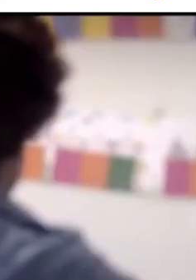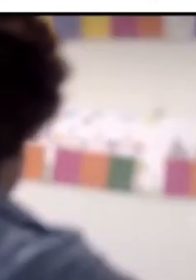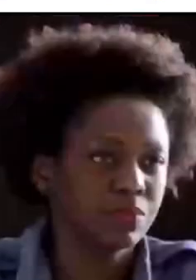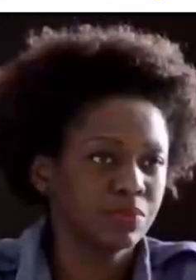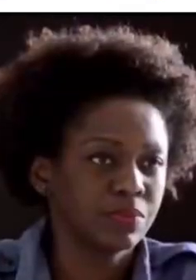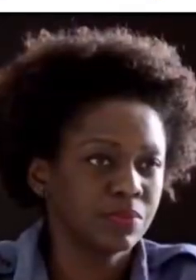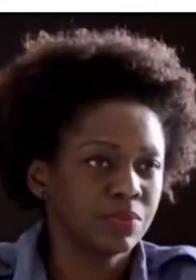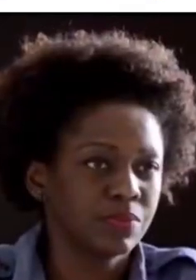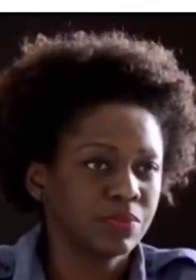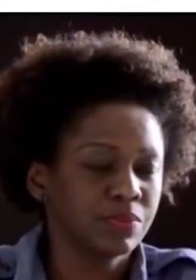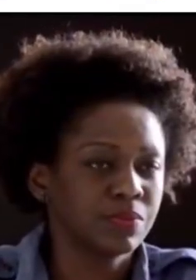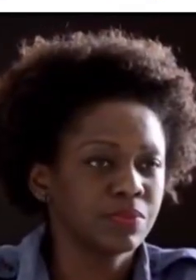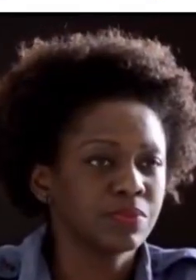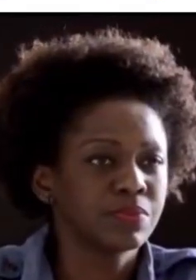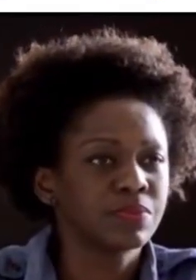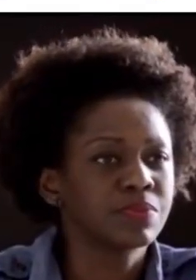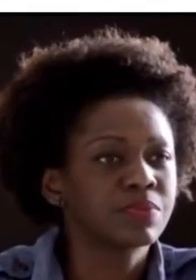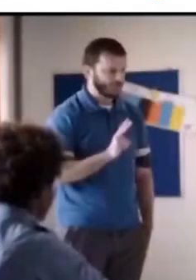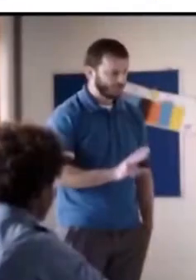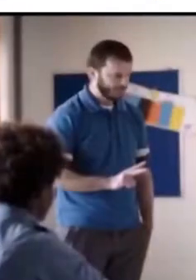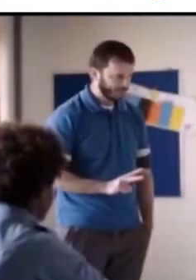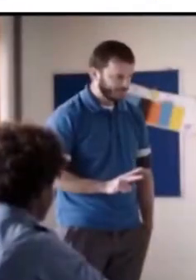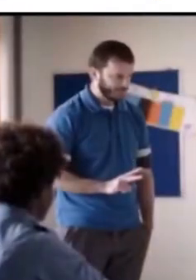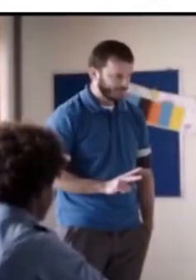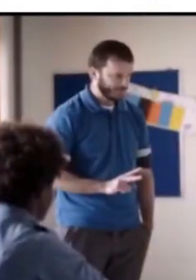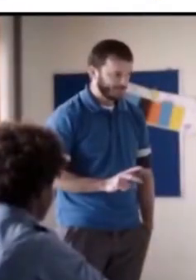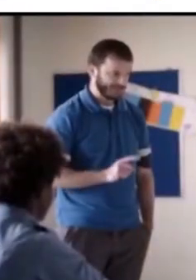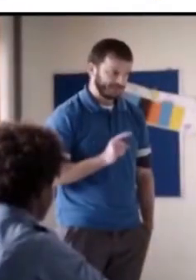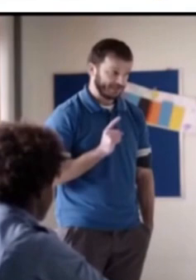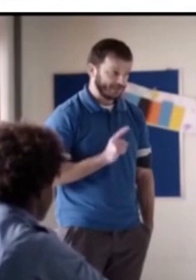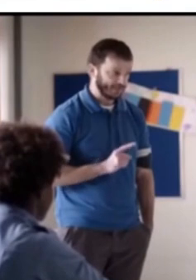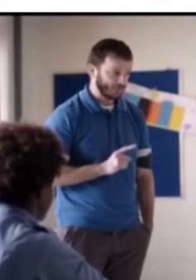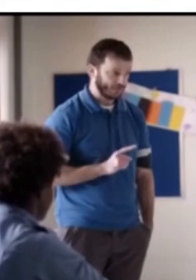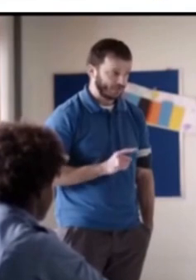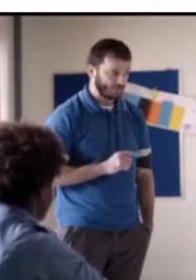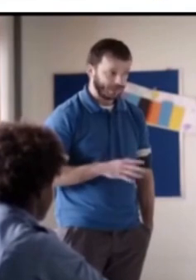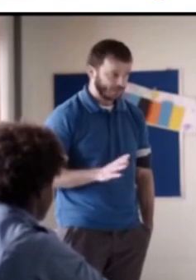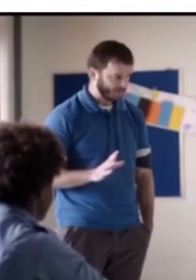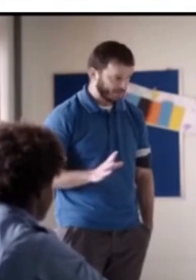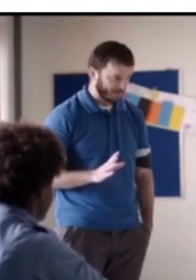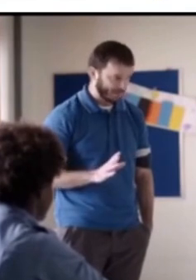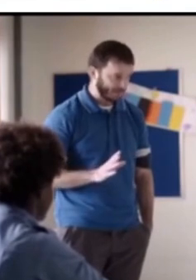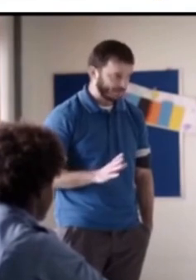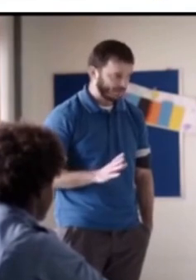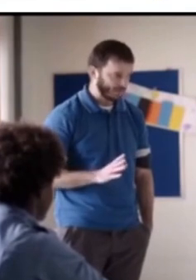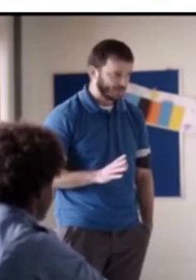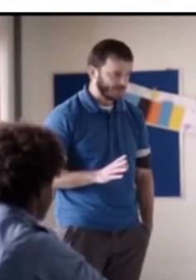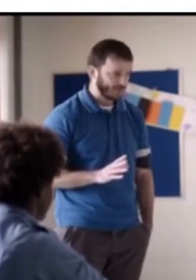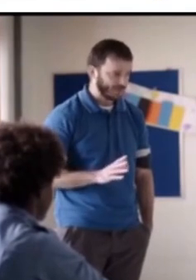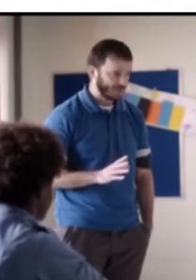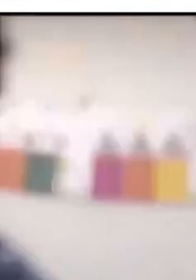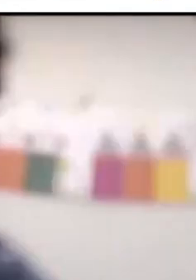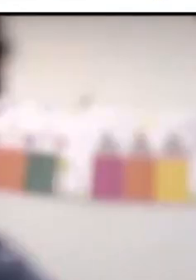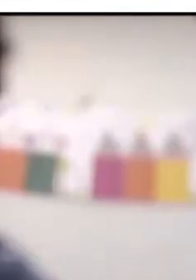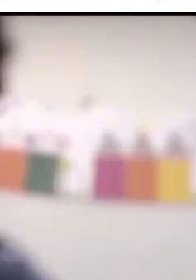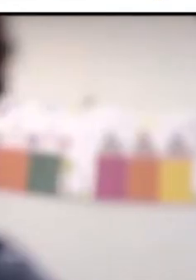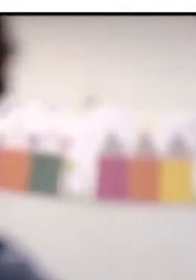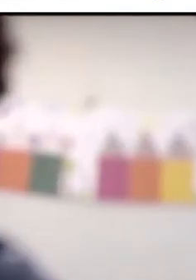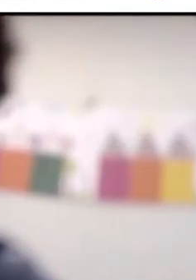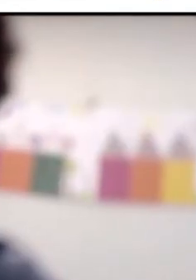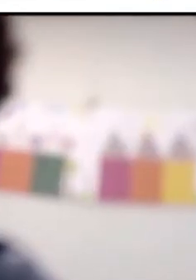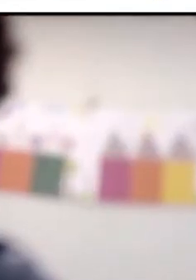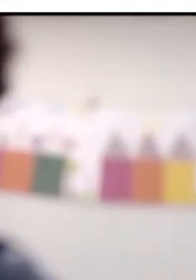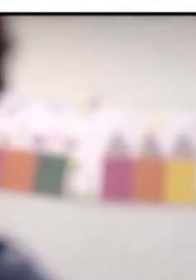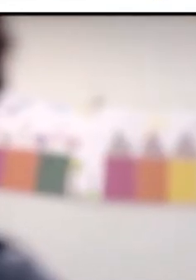Glau e ela vai contracenar contigo. Você vai ter dois minutos. Você vai tentar decorar o máximo de frases que você conseguir. E